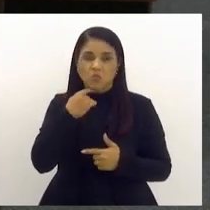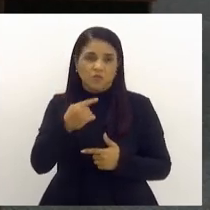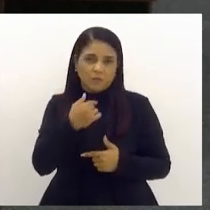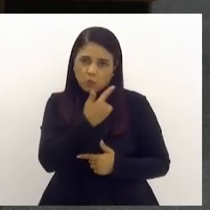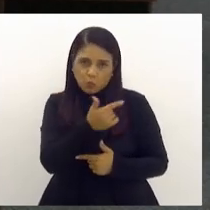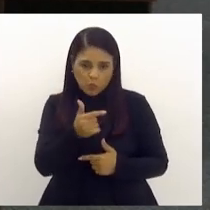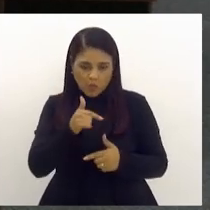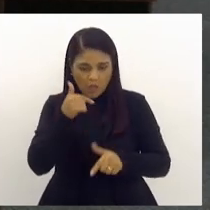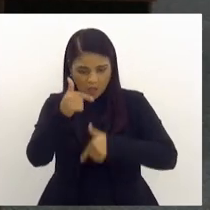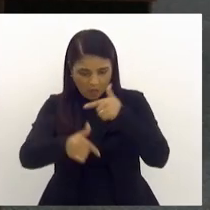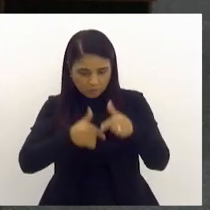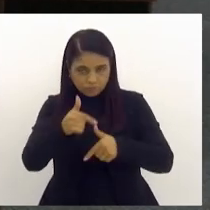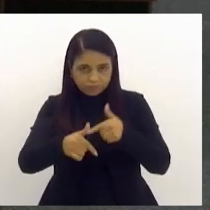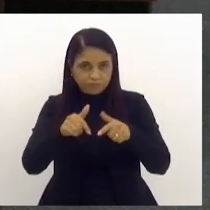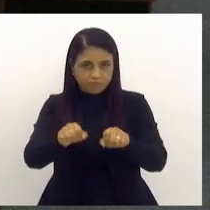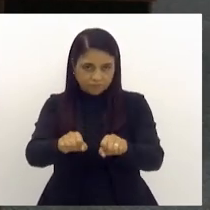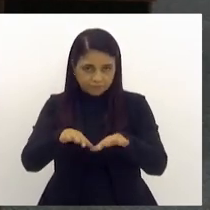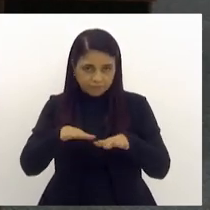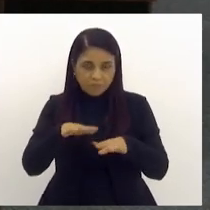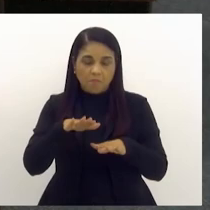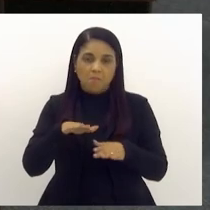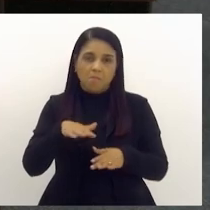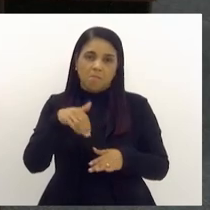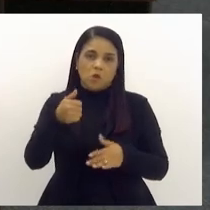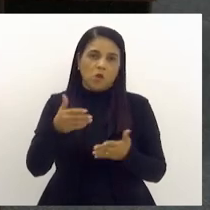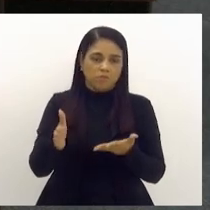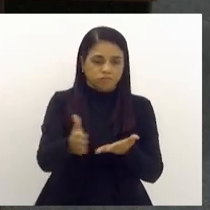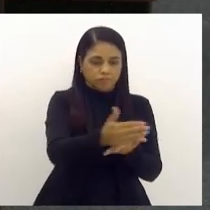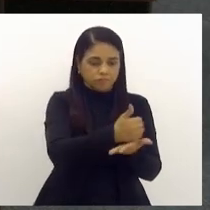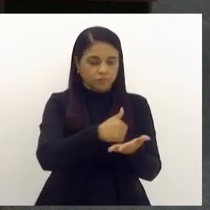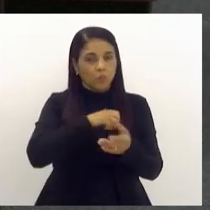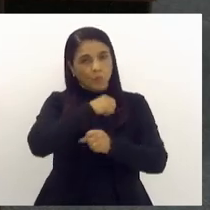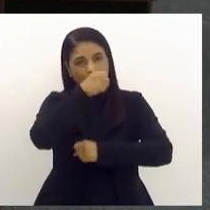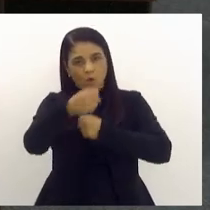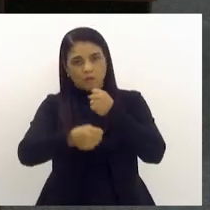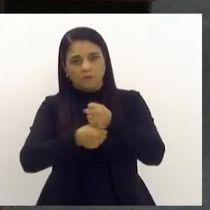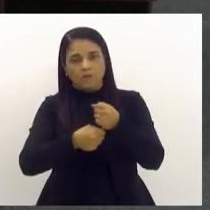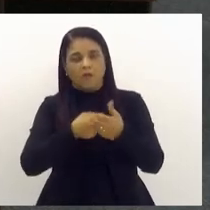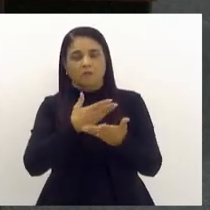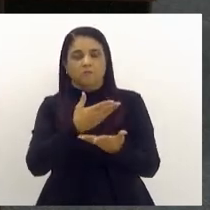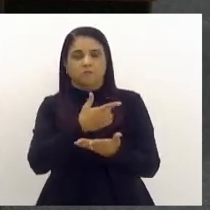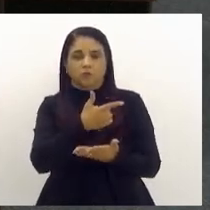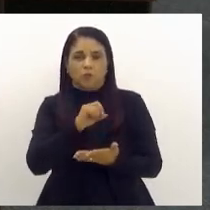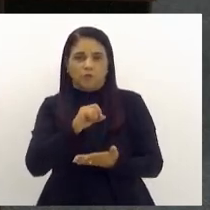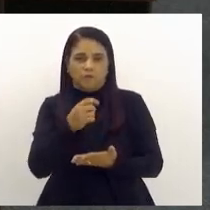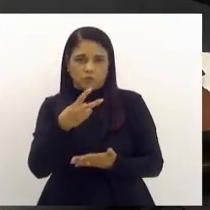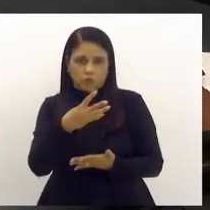gente melhorar a receita desse estado e a gente poder passar o ano que vem com tranquilidade.